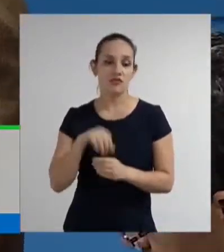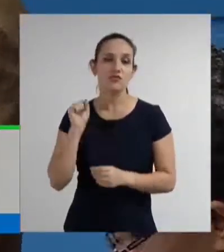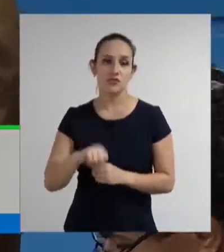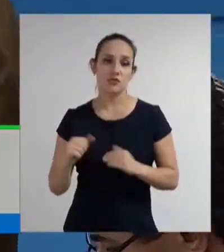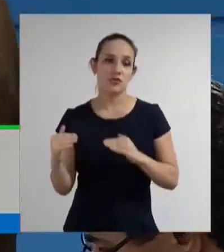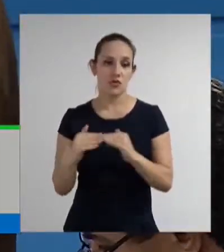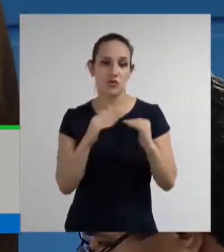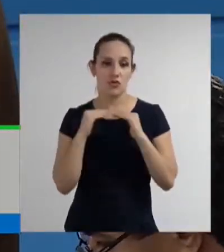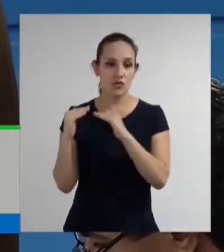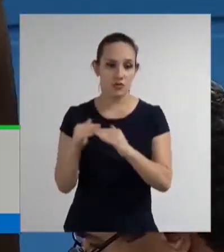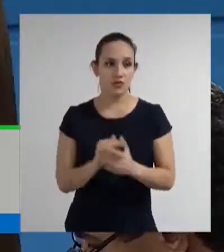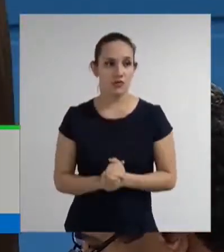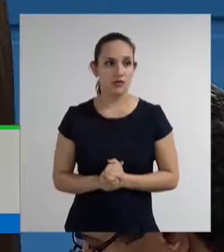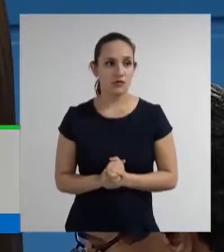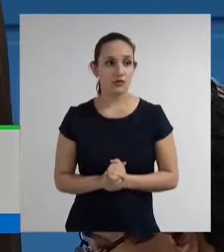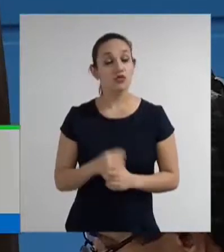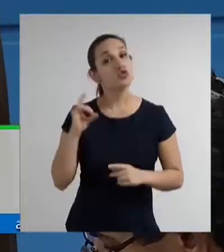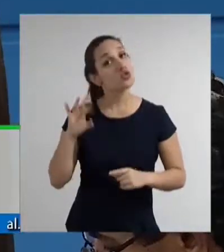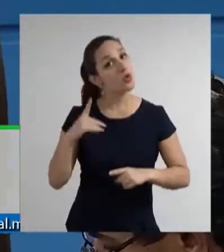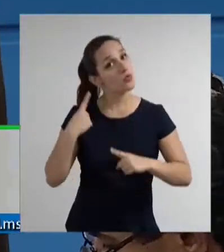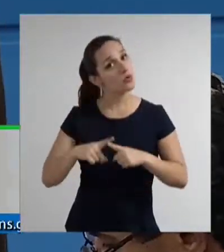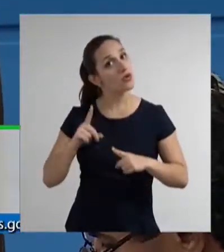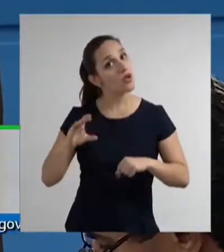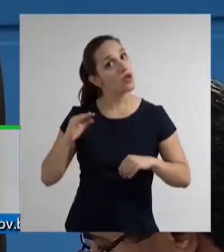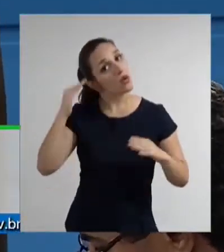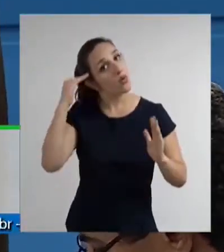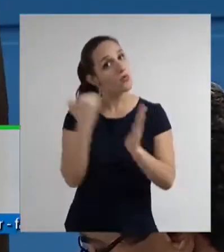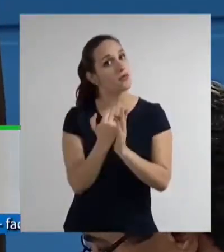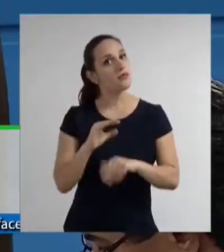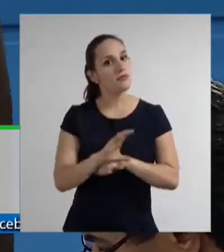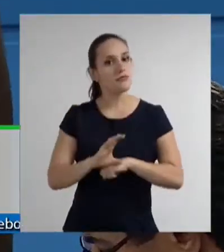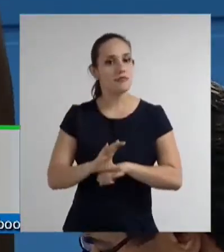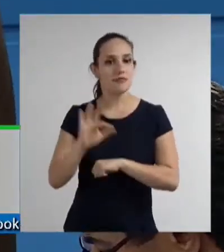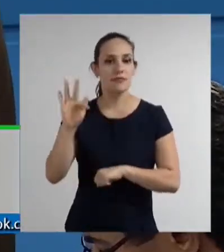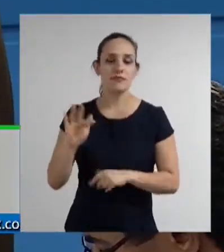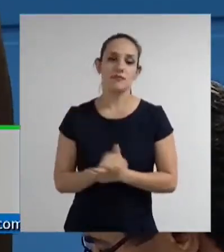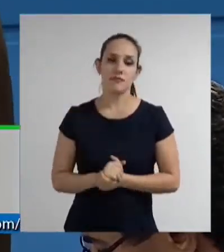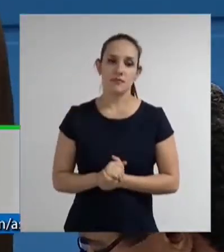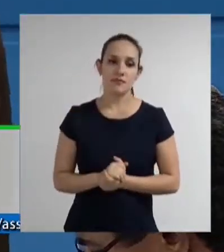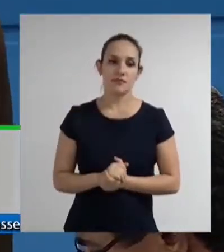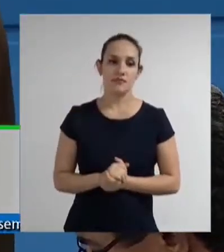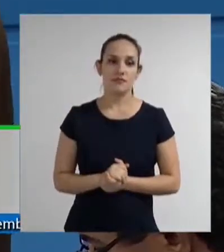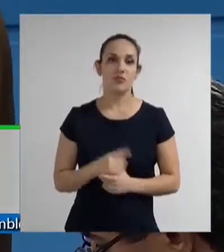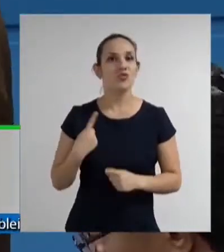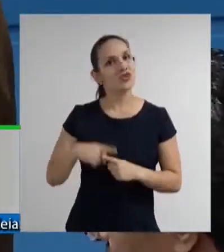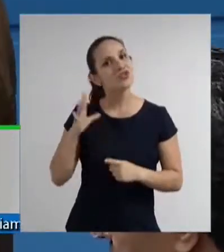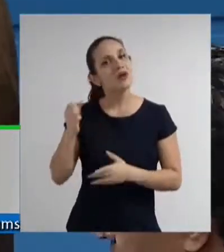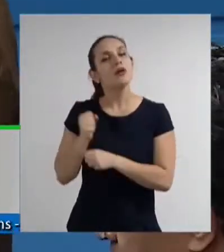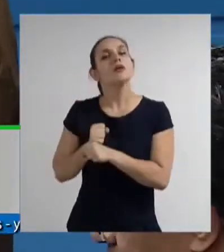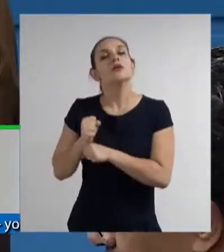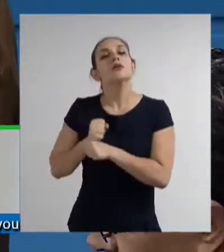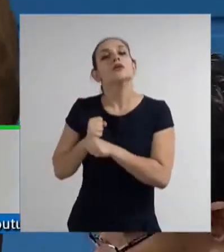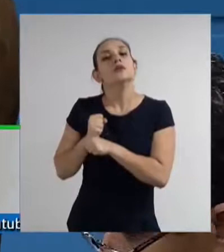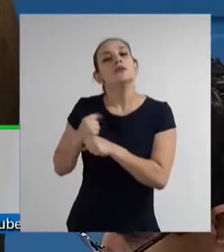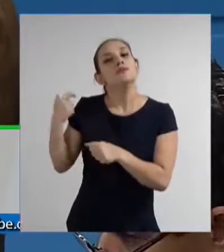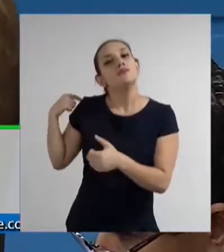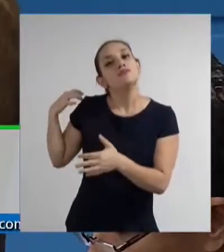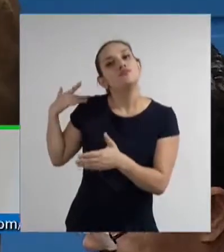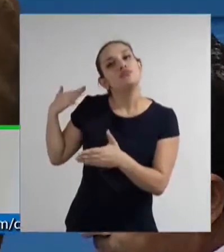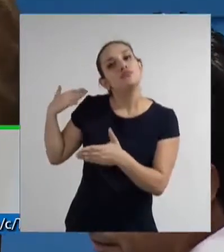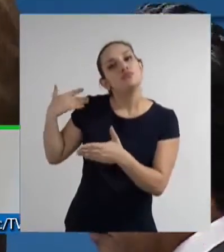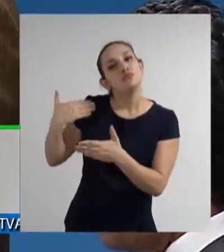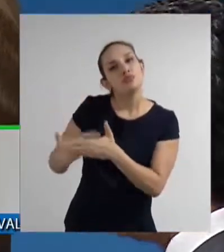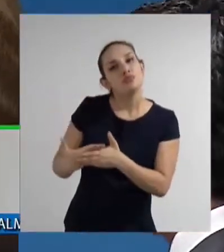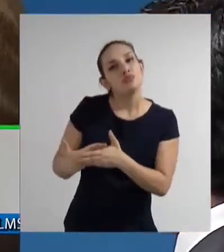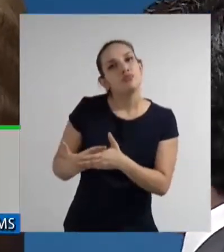também favorável à matéria por essa questão, por ser uma questão que há anos se arrasta e que há o